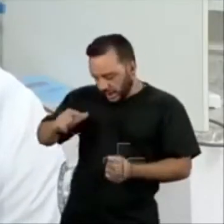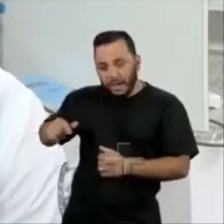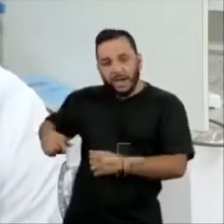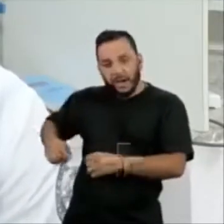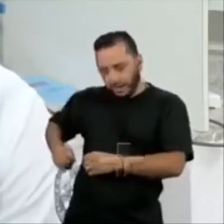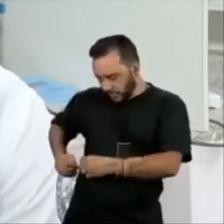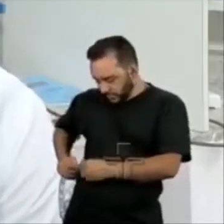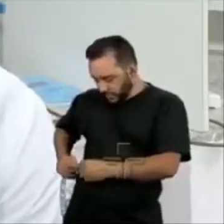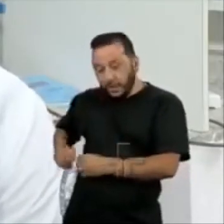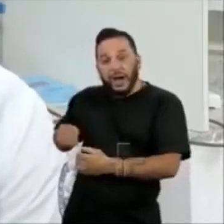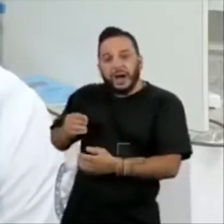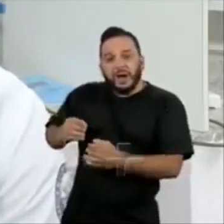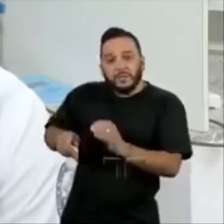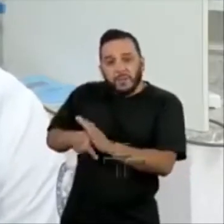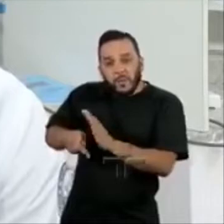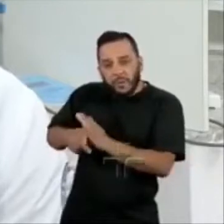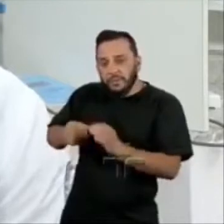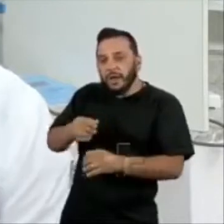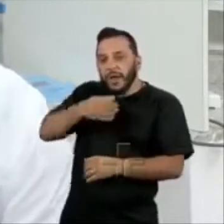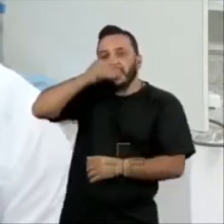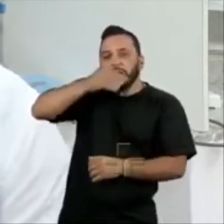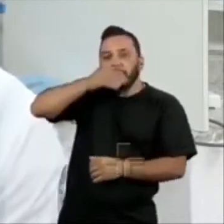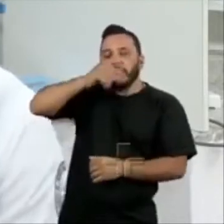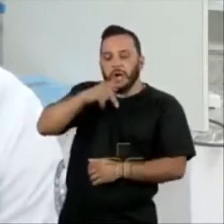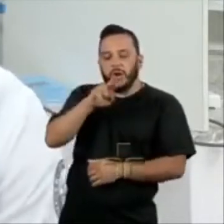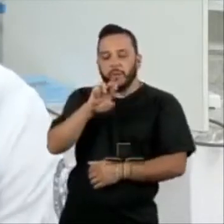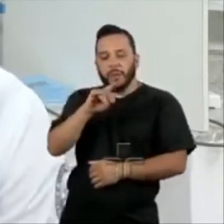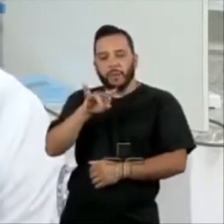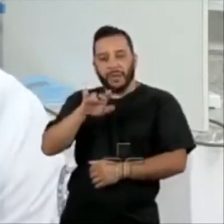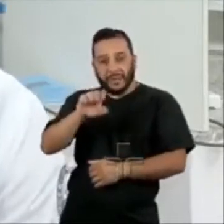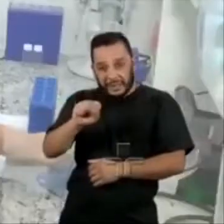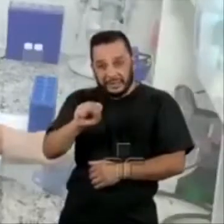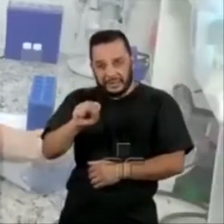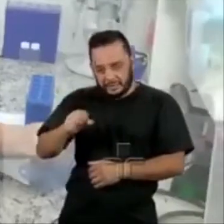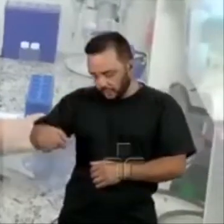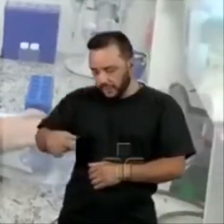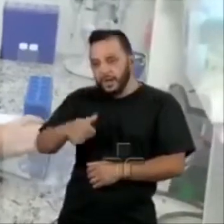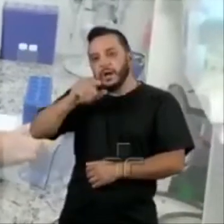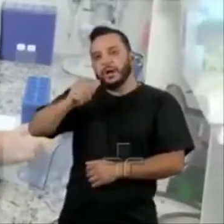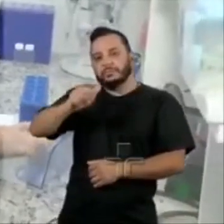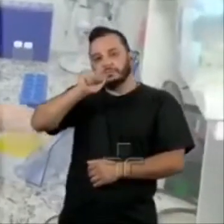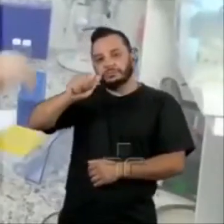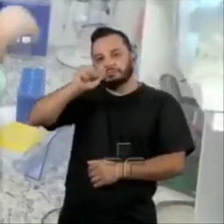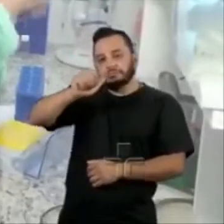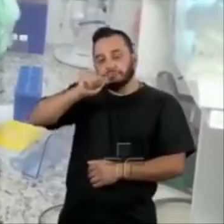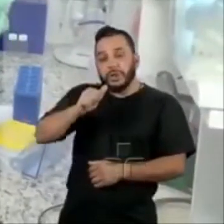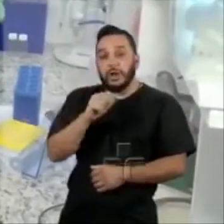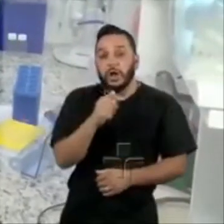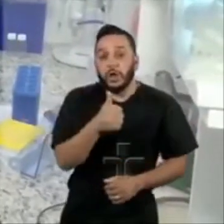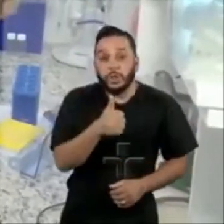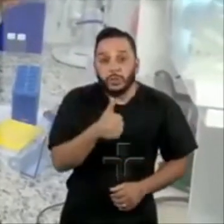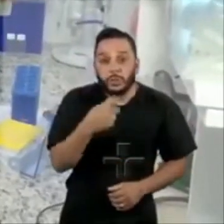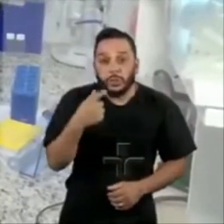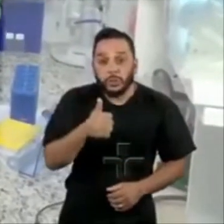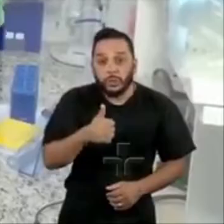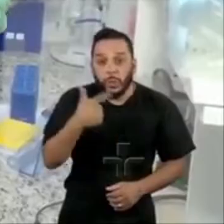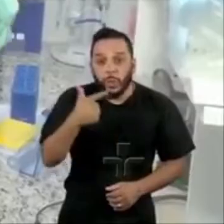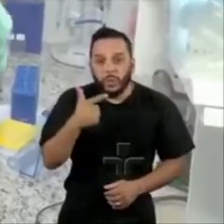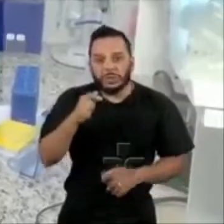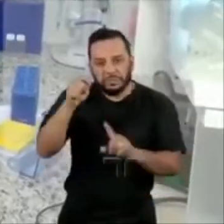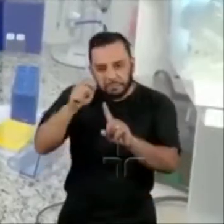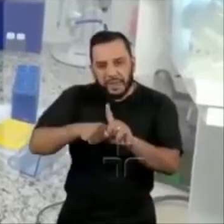perda de proteína na urina com a própria e ao final de 12 meses a gente identificou uma redução em torno de